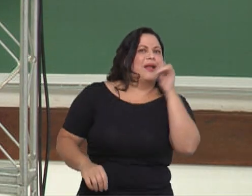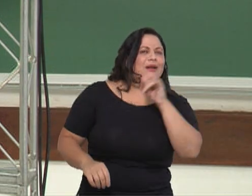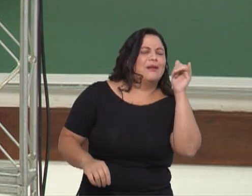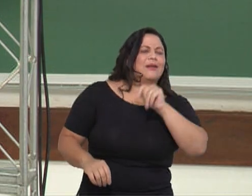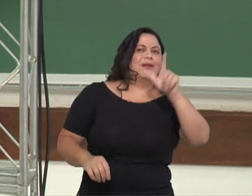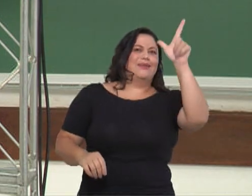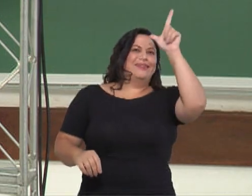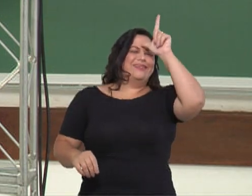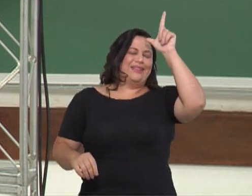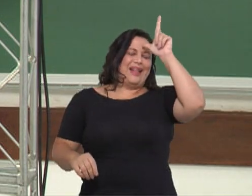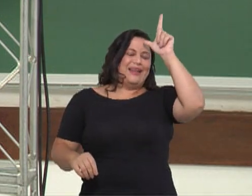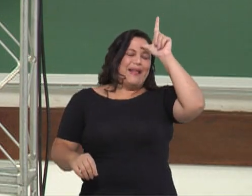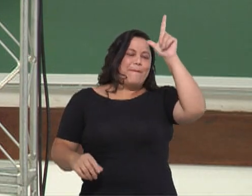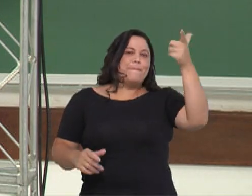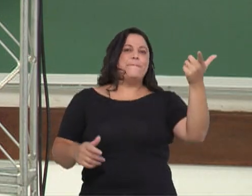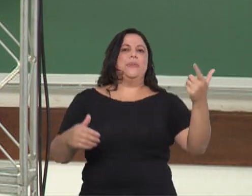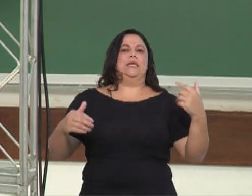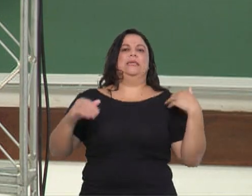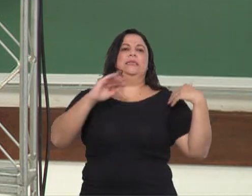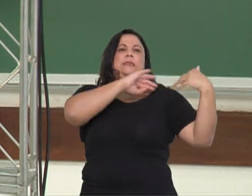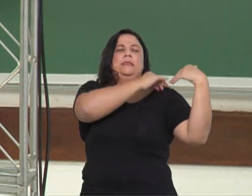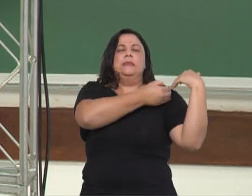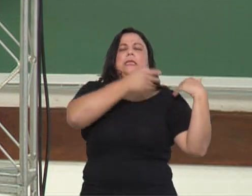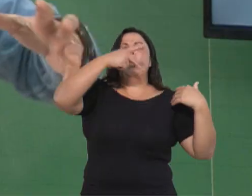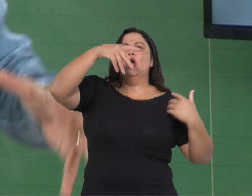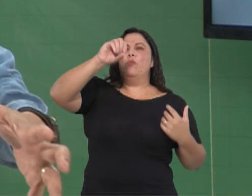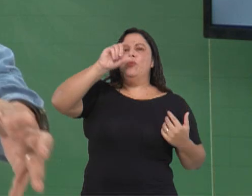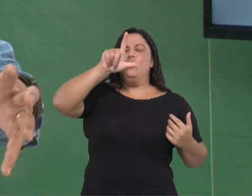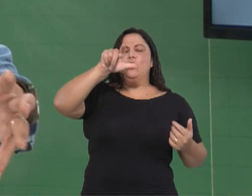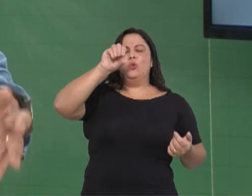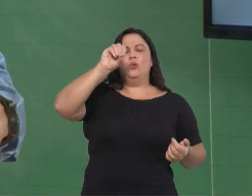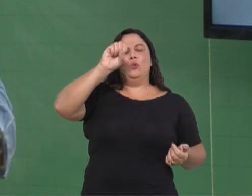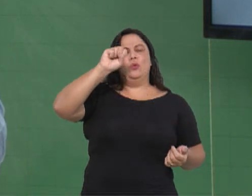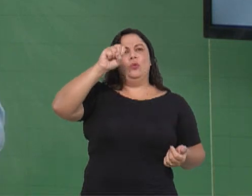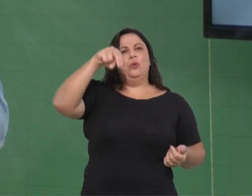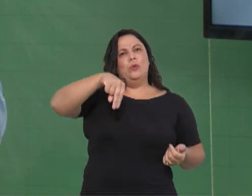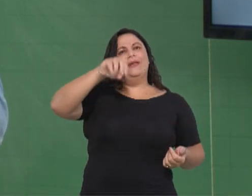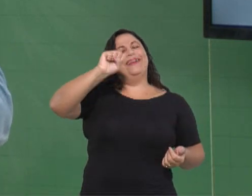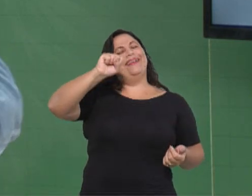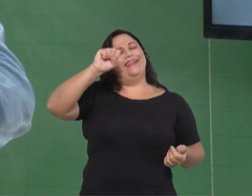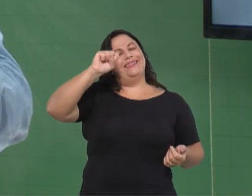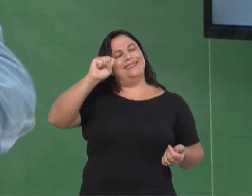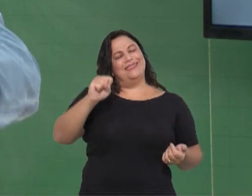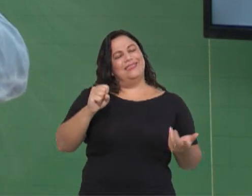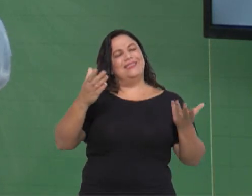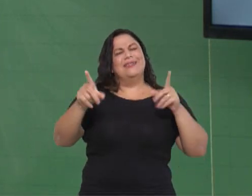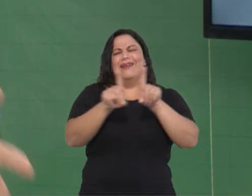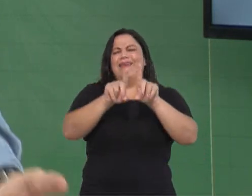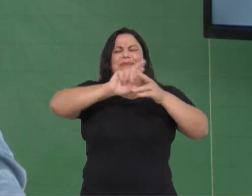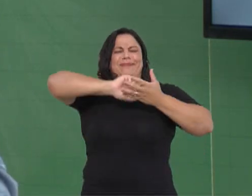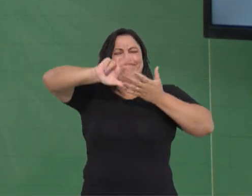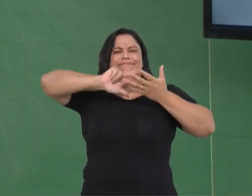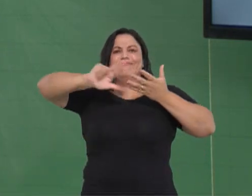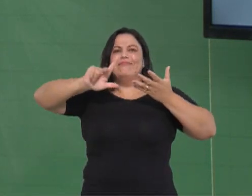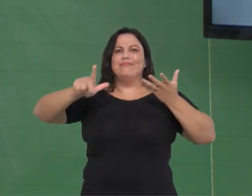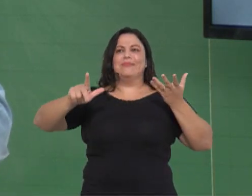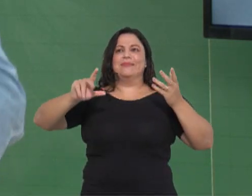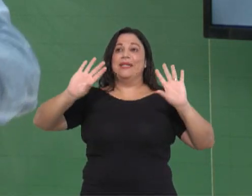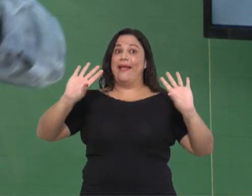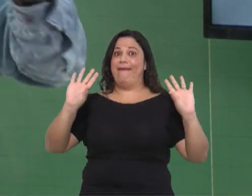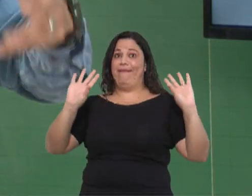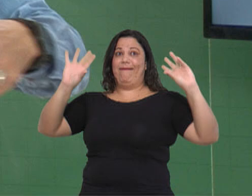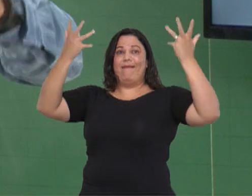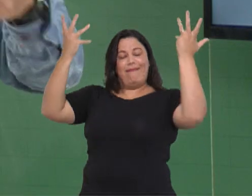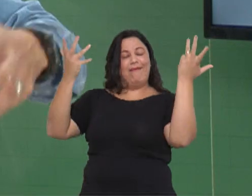alemães, ucranianos e poloneses, e aqui no sul nós temos muito essa tradição dessas festa da uva com os italianos